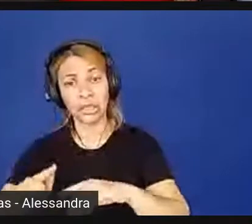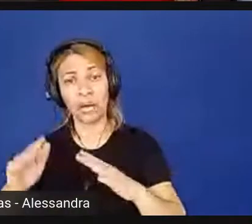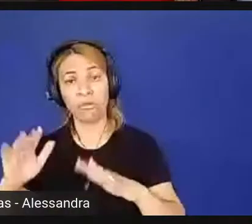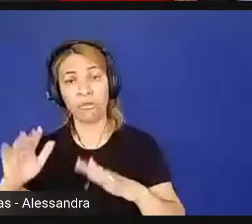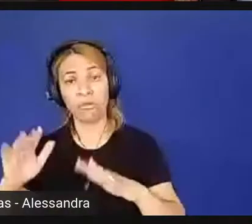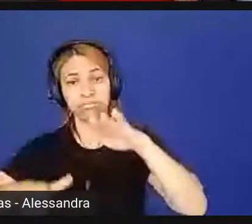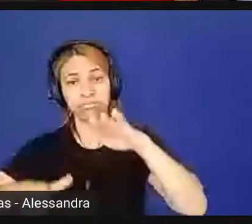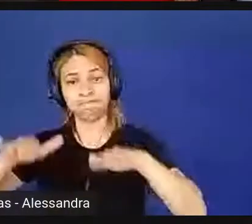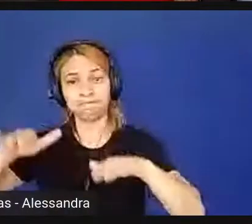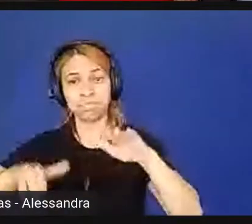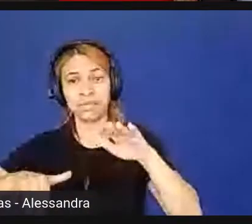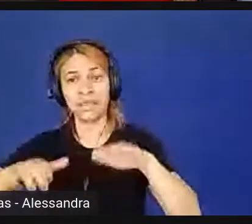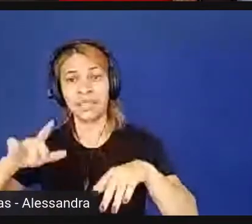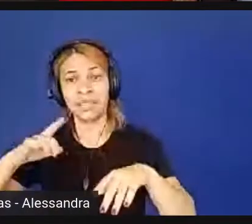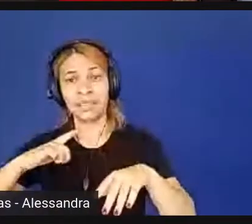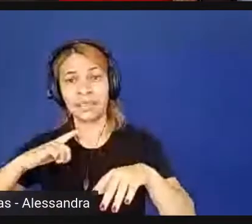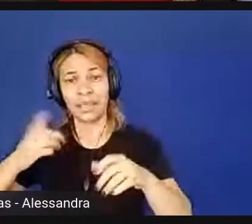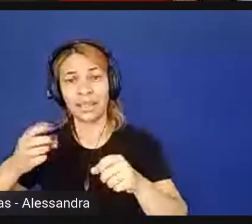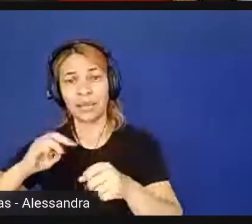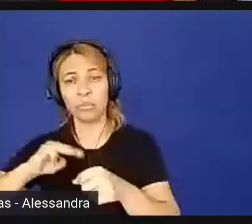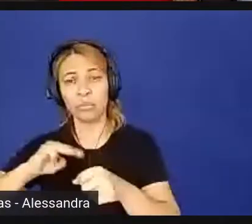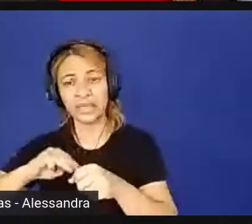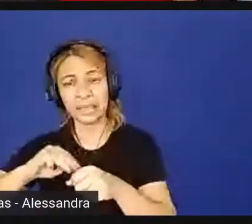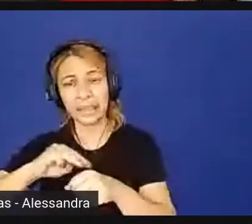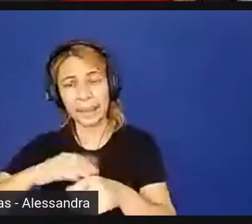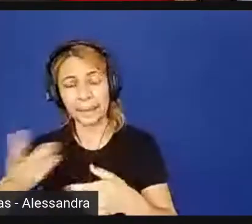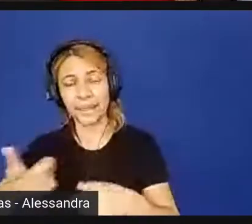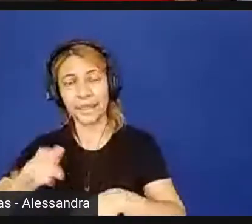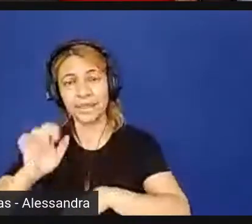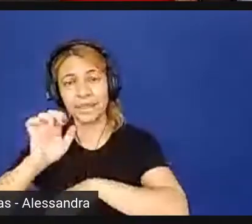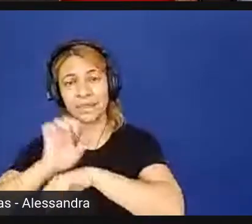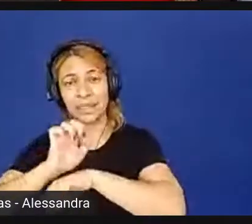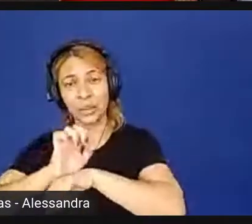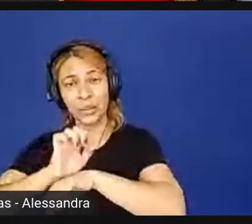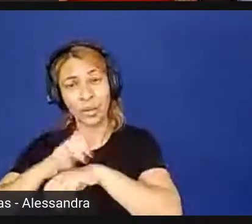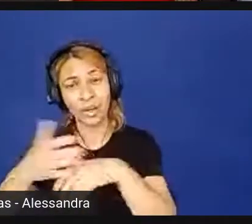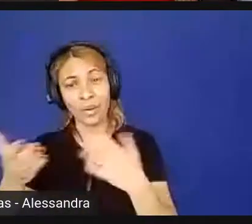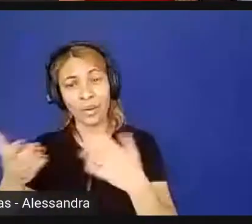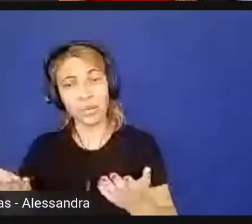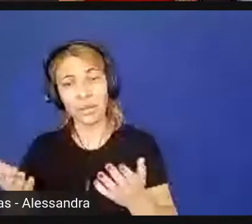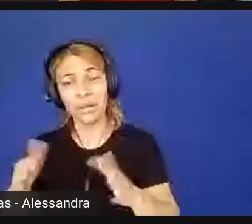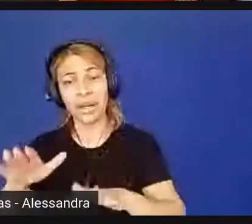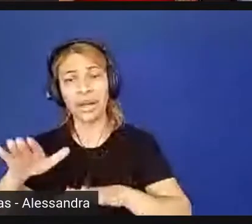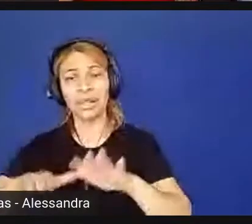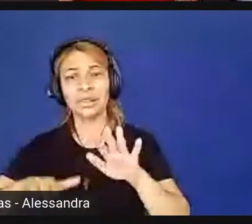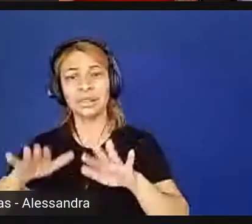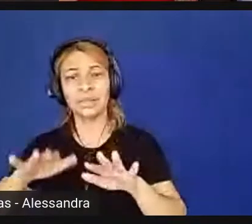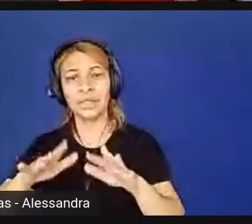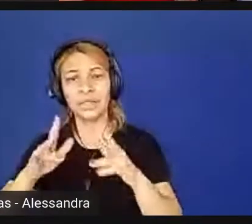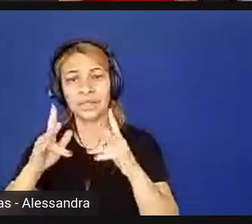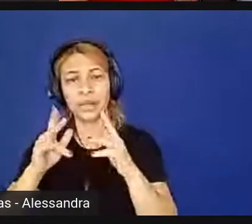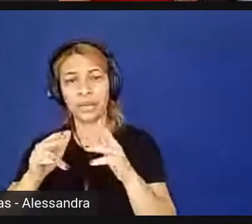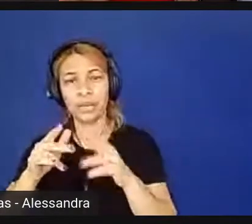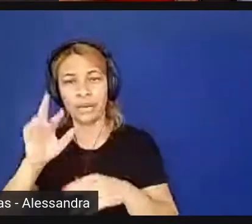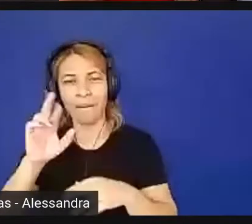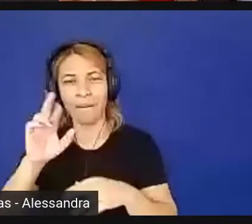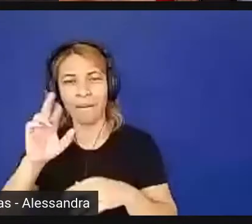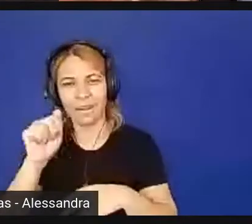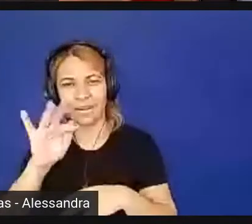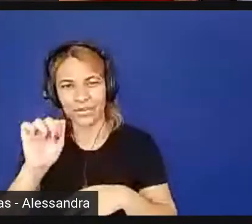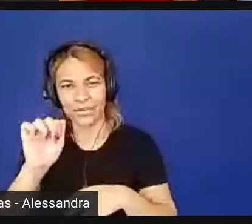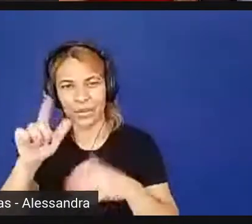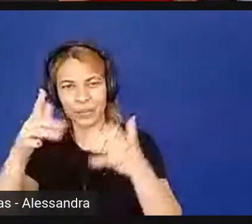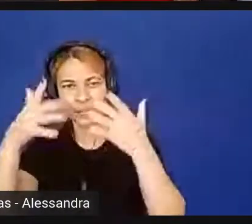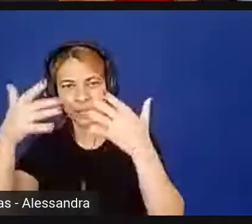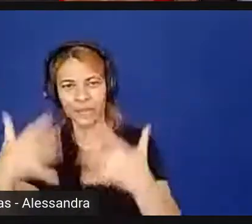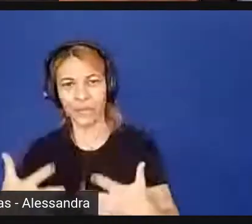com administrações municipais, estaduais, onde muitas vezes, igual o doutor Rafael falou, o óbvio, ele não é tão